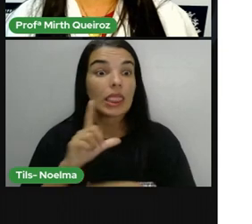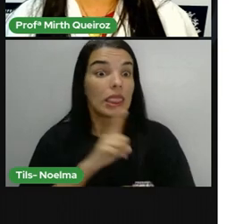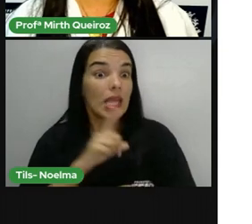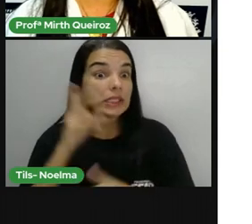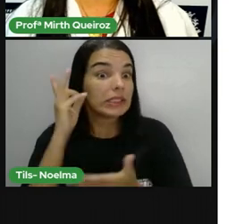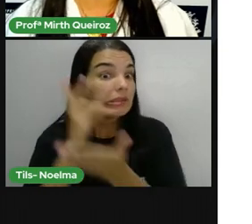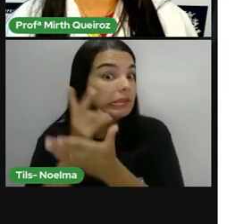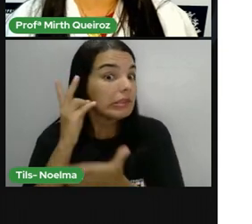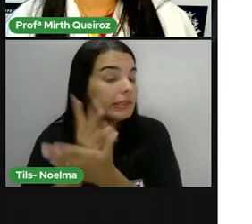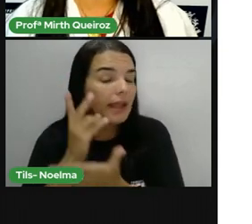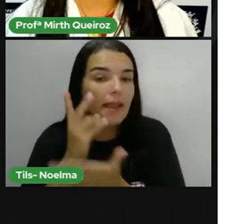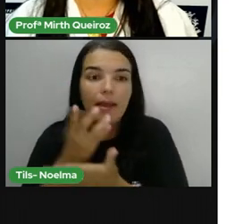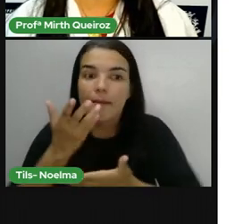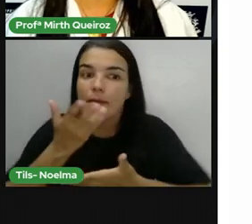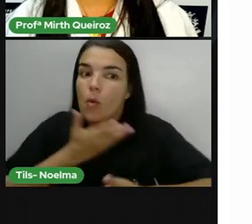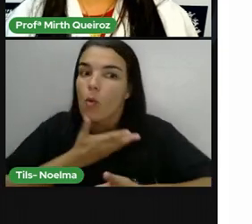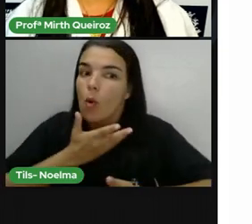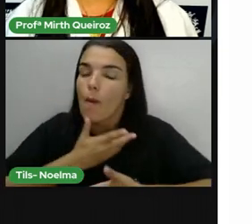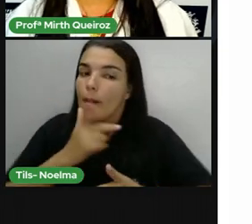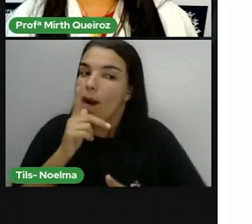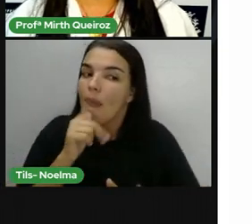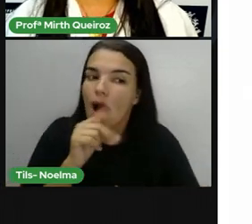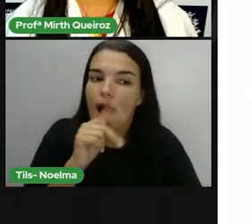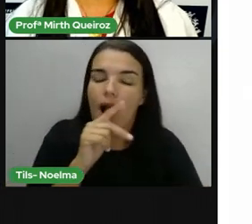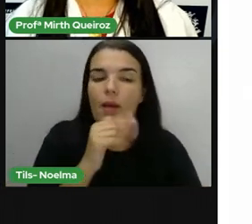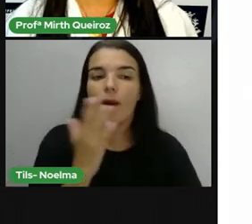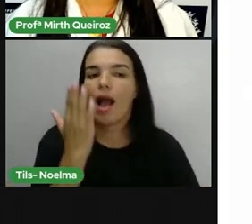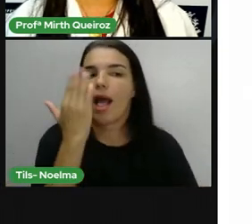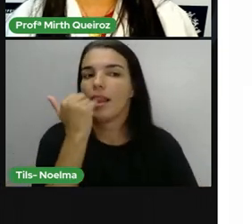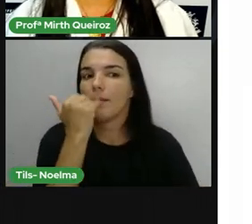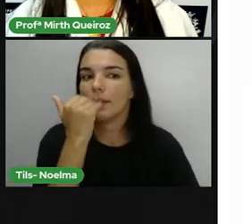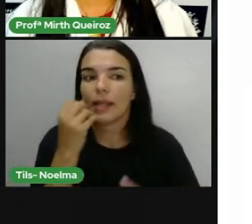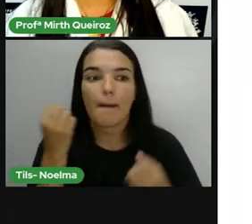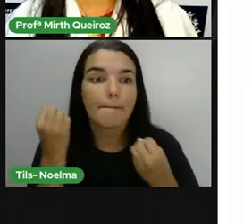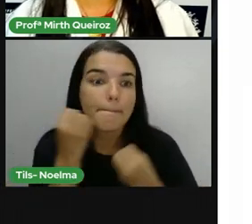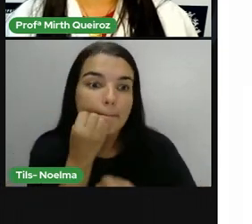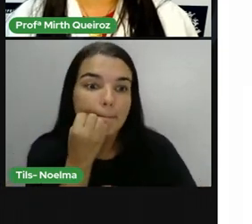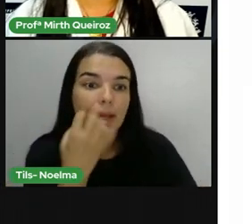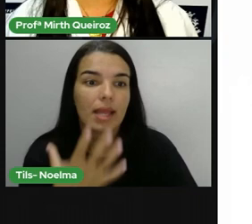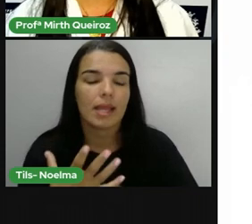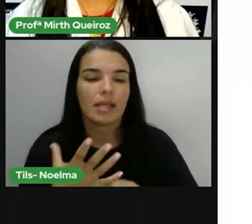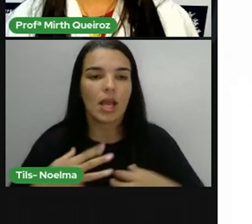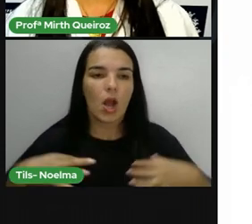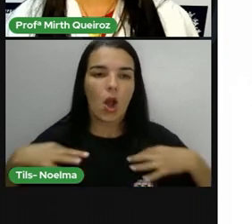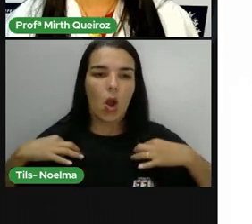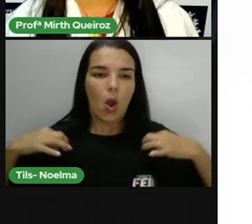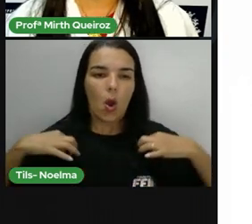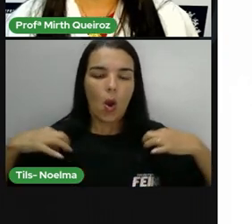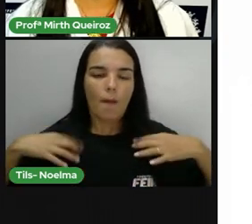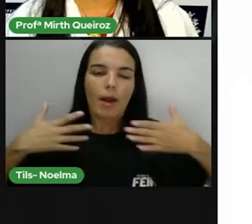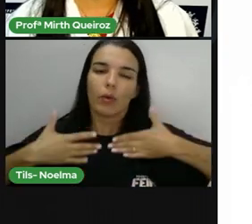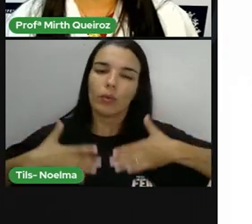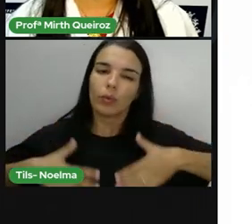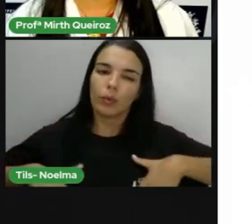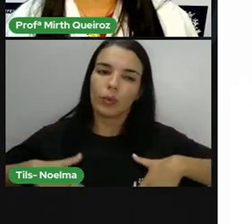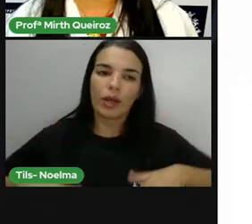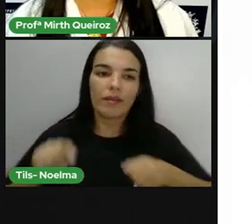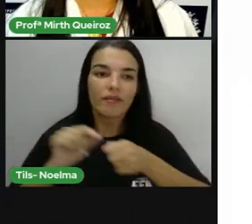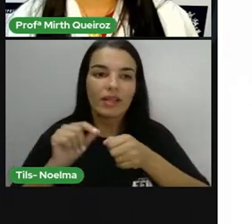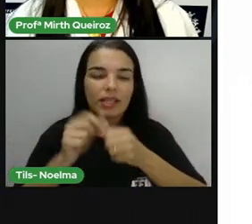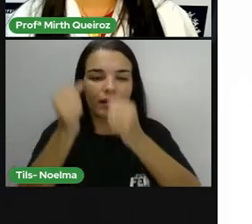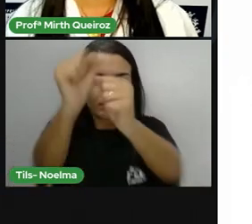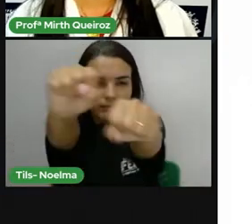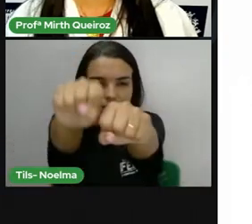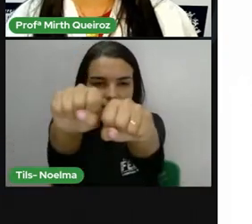Manter-se hidratado e bem alimentado, usar roupas confortáveis e fazer alongamentos são cuidados que deve